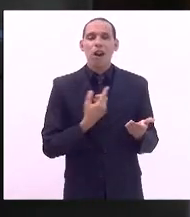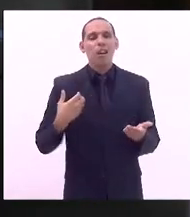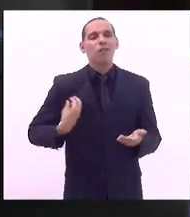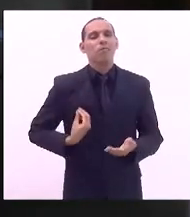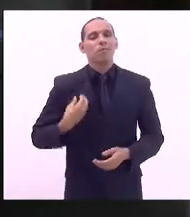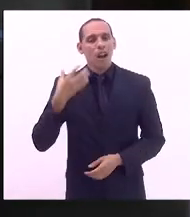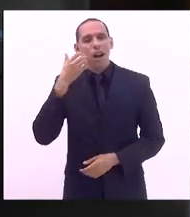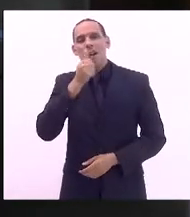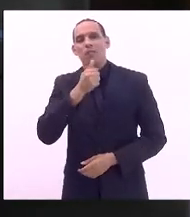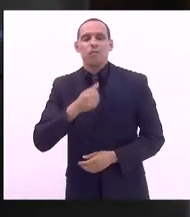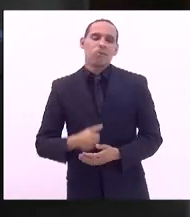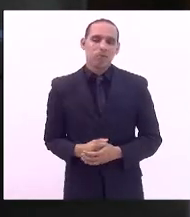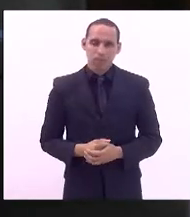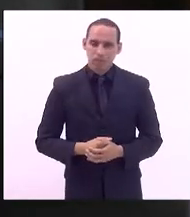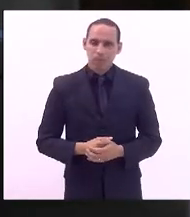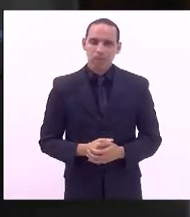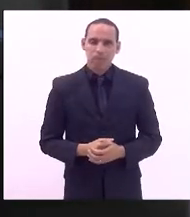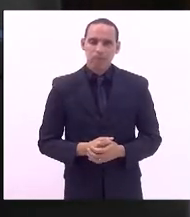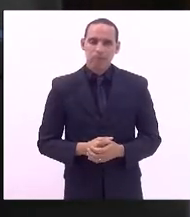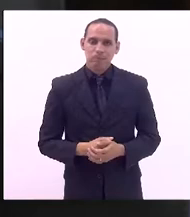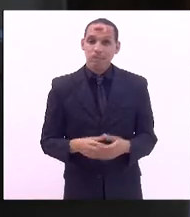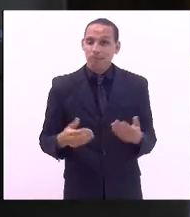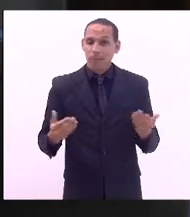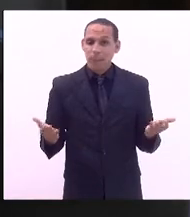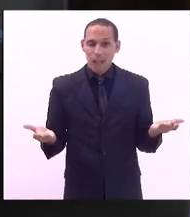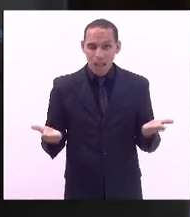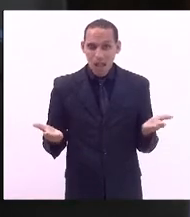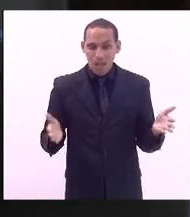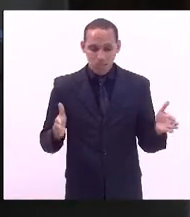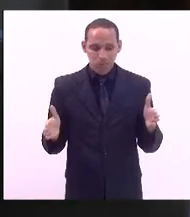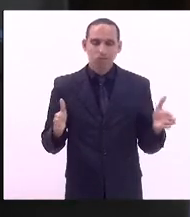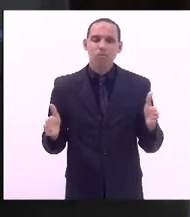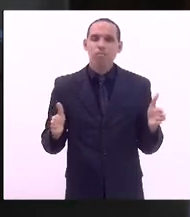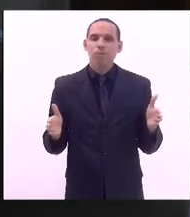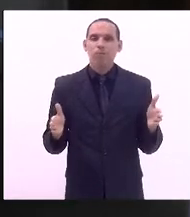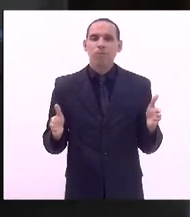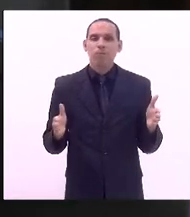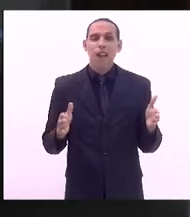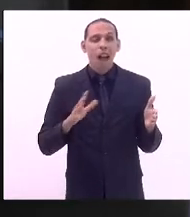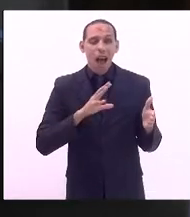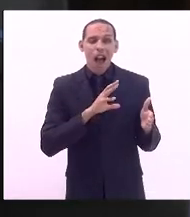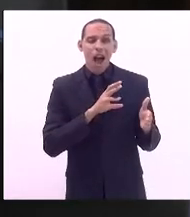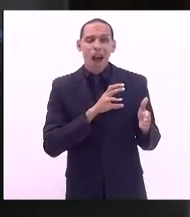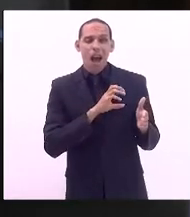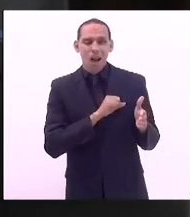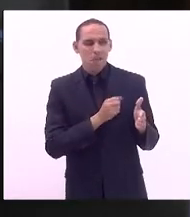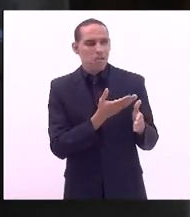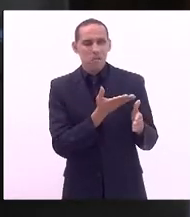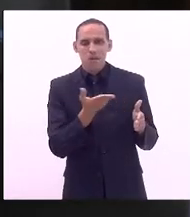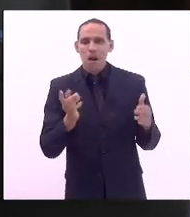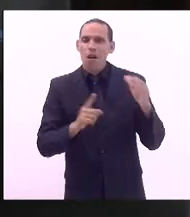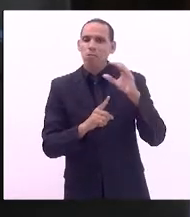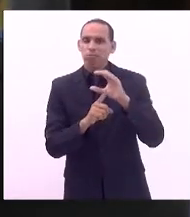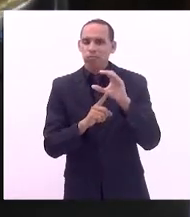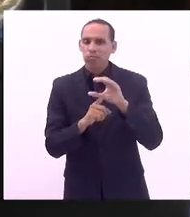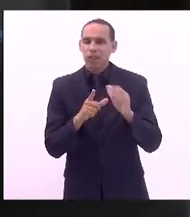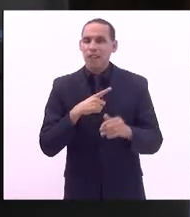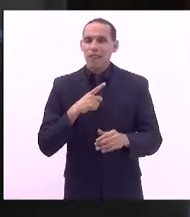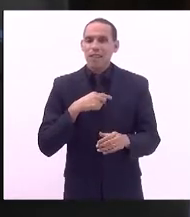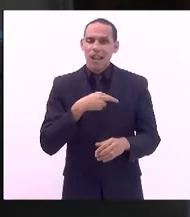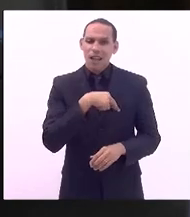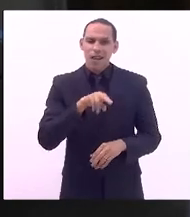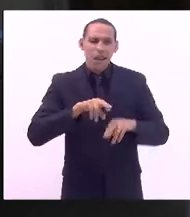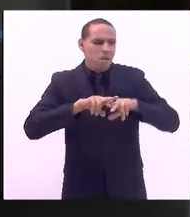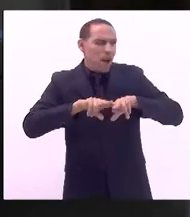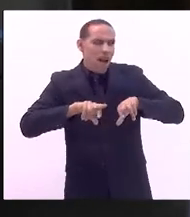Sobreviventes bom então neste momento eu digo que o grande amor de ter capelães aqui de todas